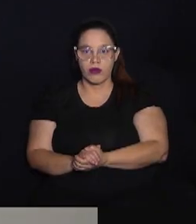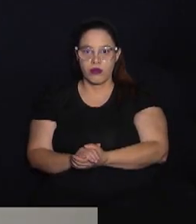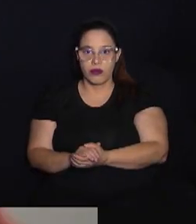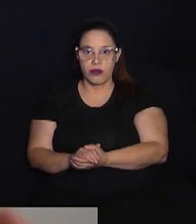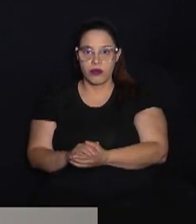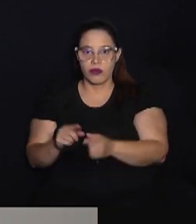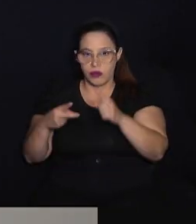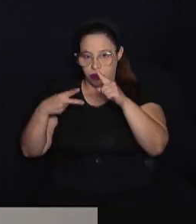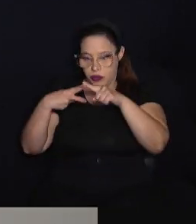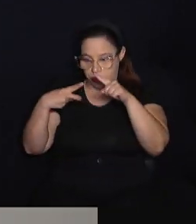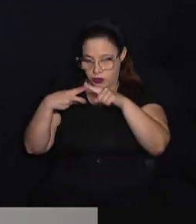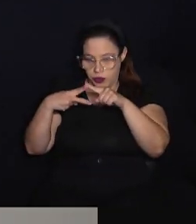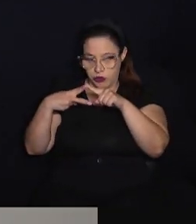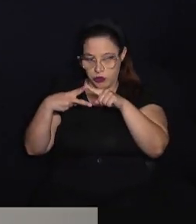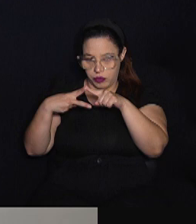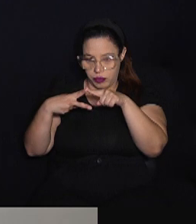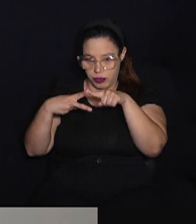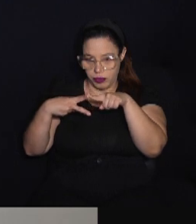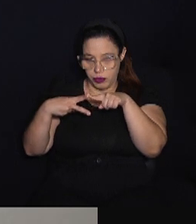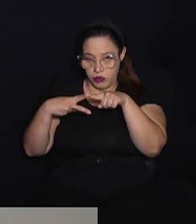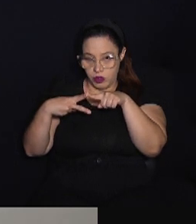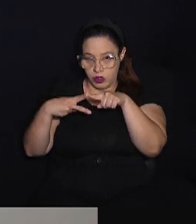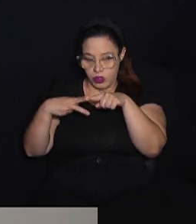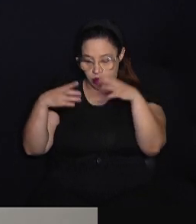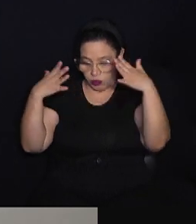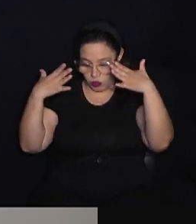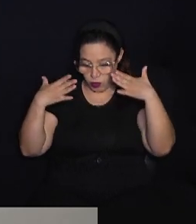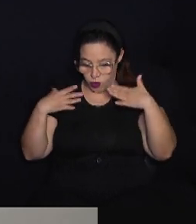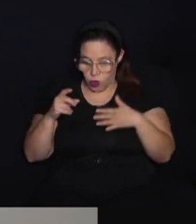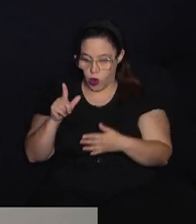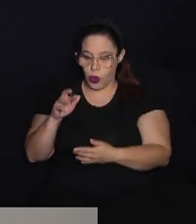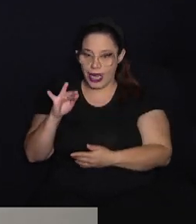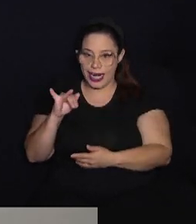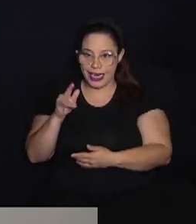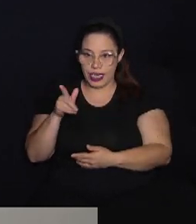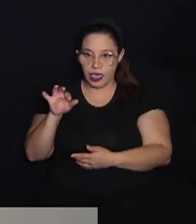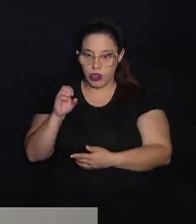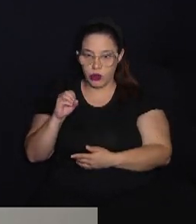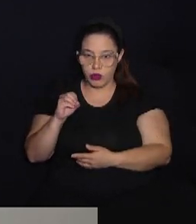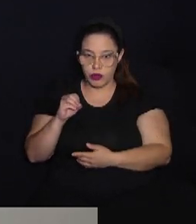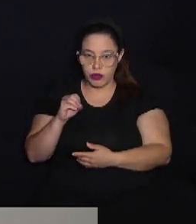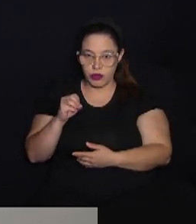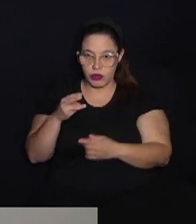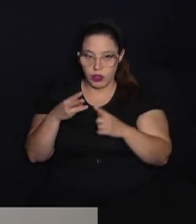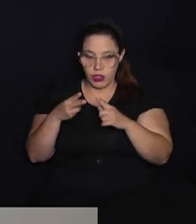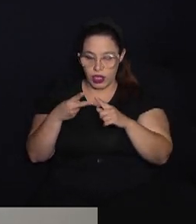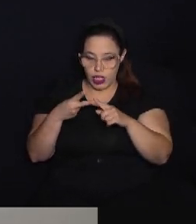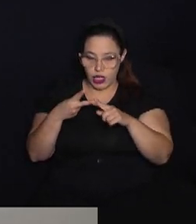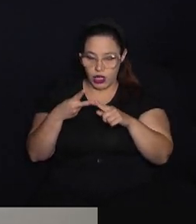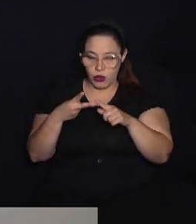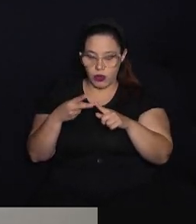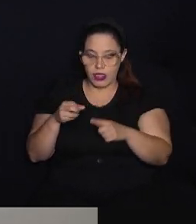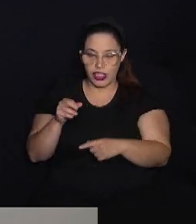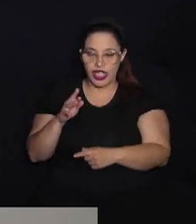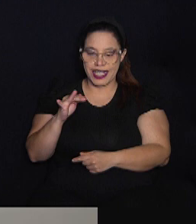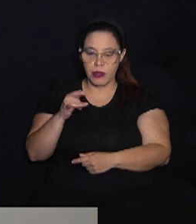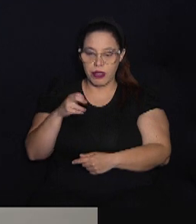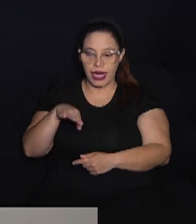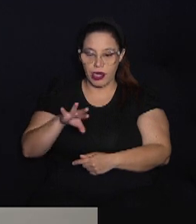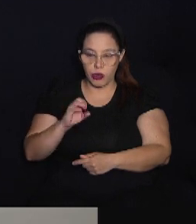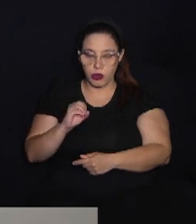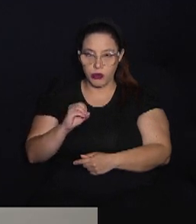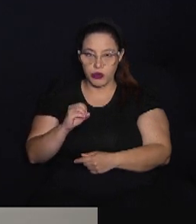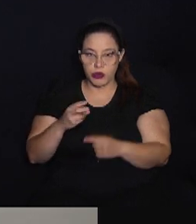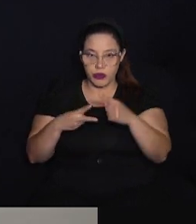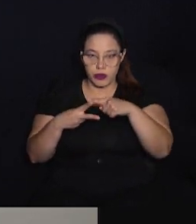Existe um tipo de vitiligo que ele é mais localizado e um outro que é mais disseminado. E as características